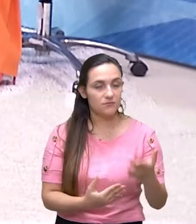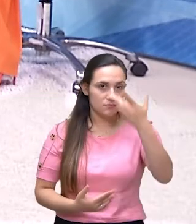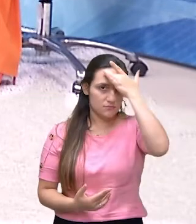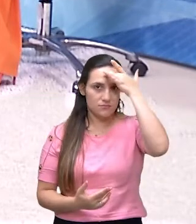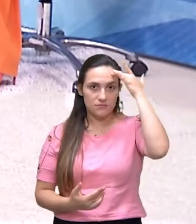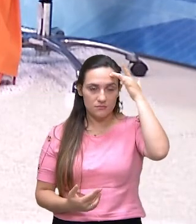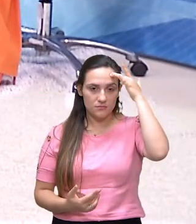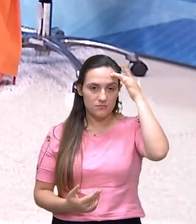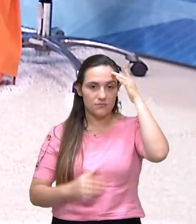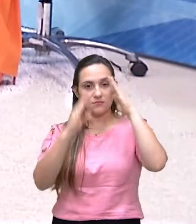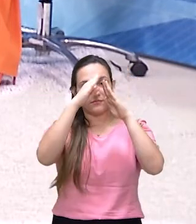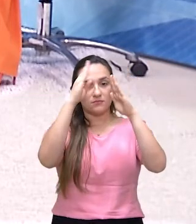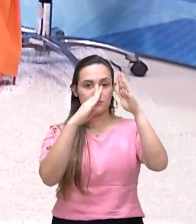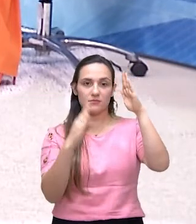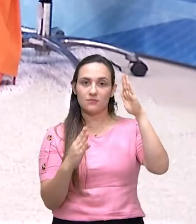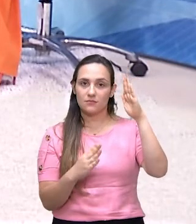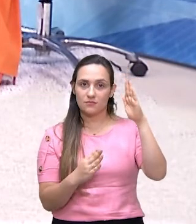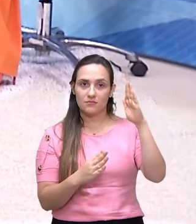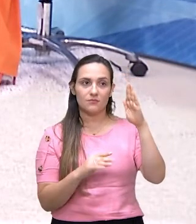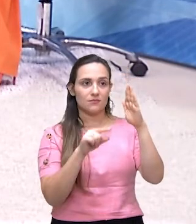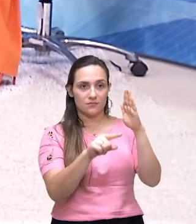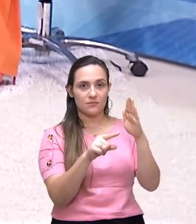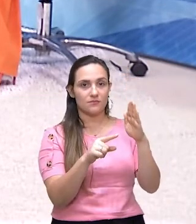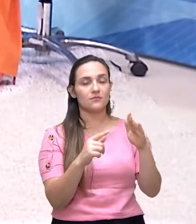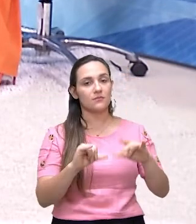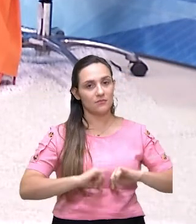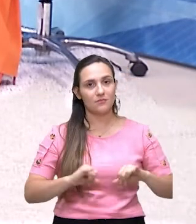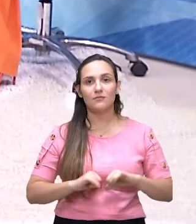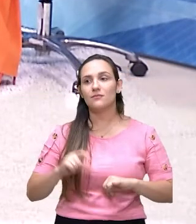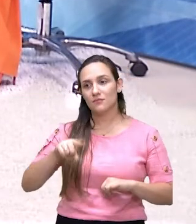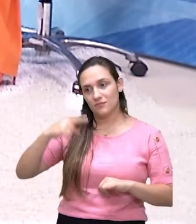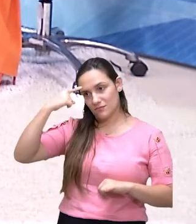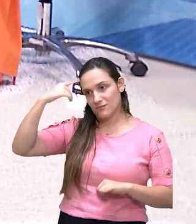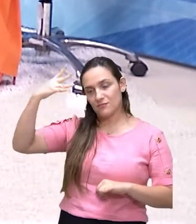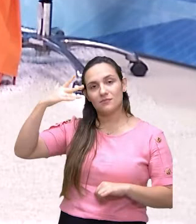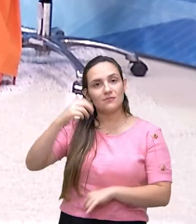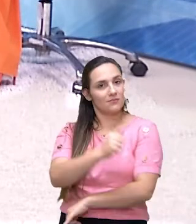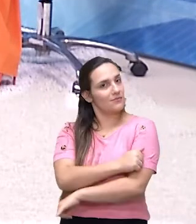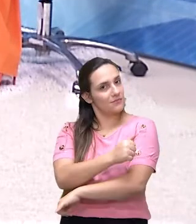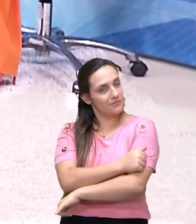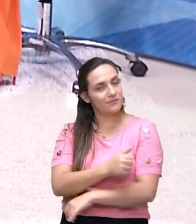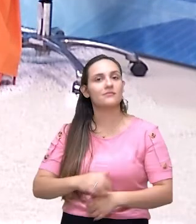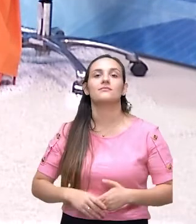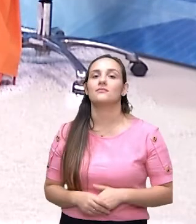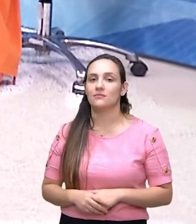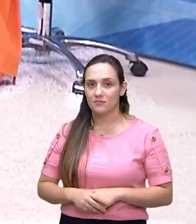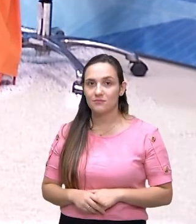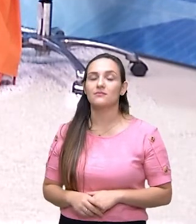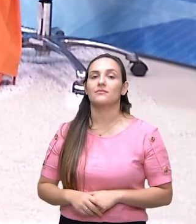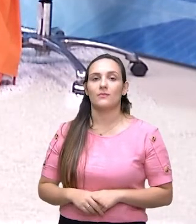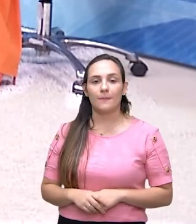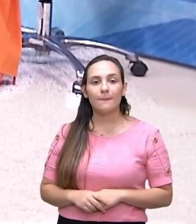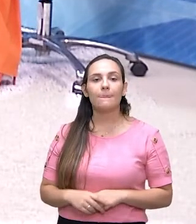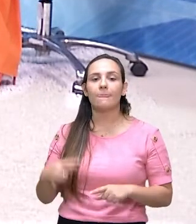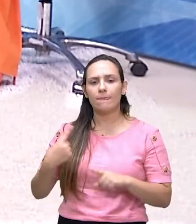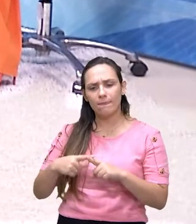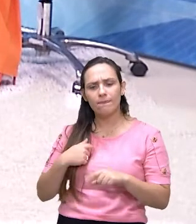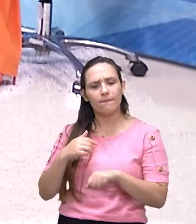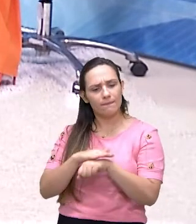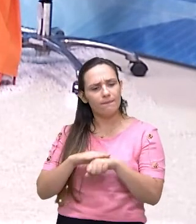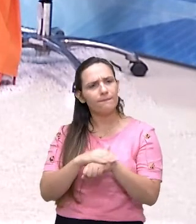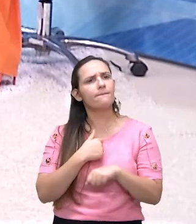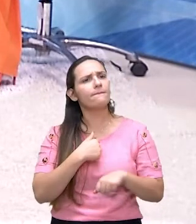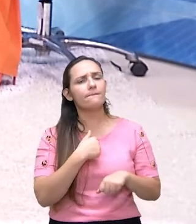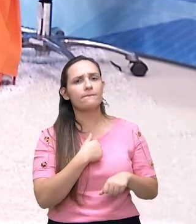nós vamos doar esse material para casa da mulher brasileira né Isso foi uma ideia de um acadêmica viu